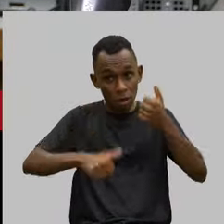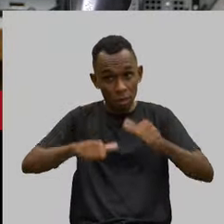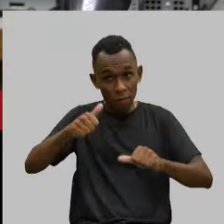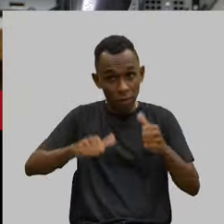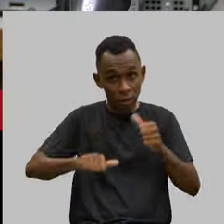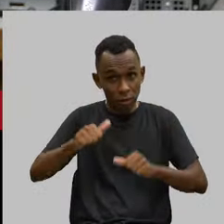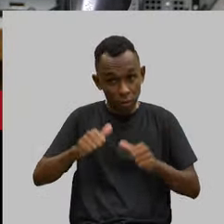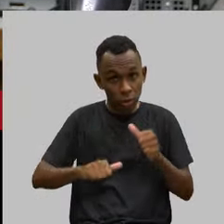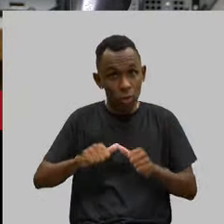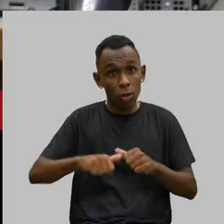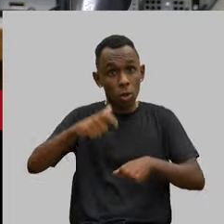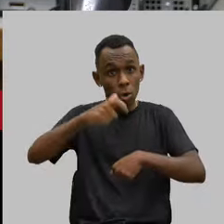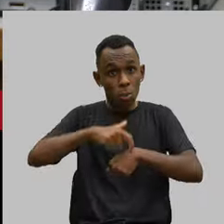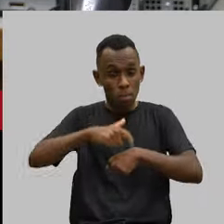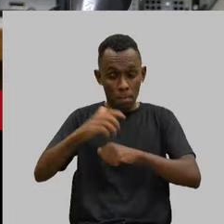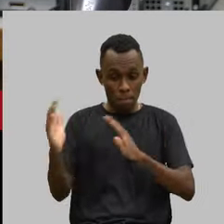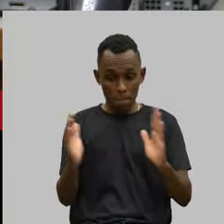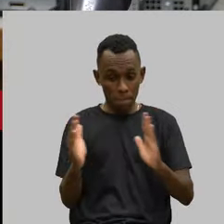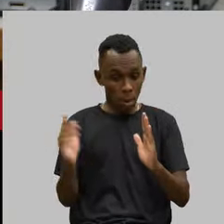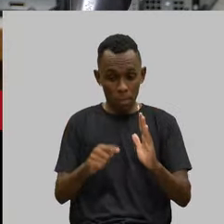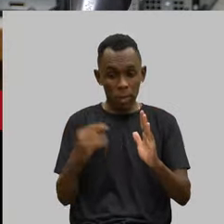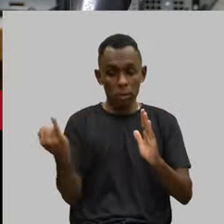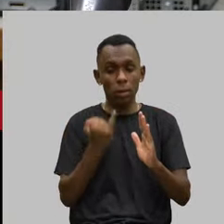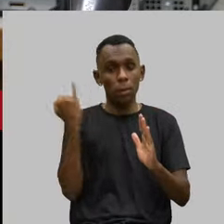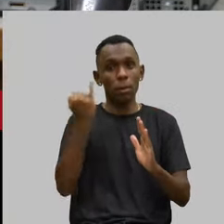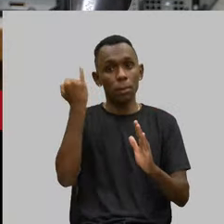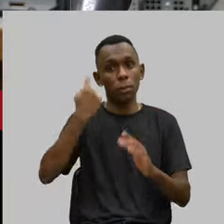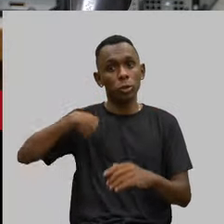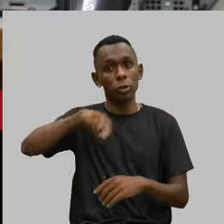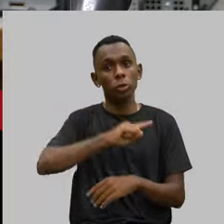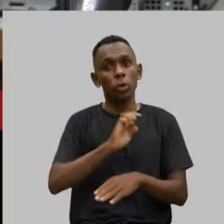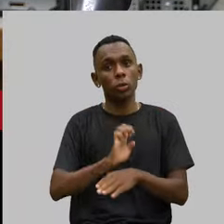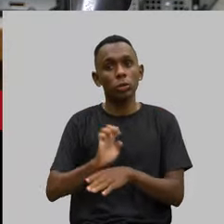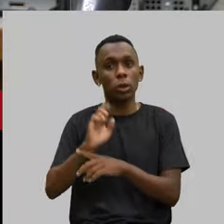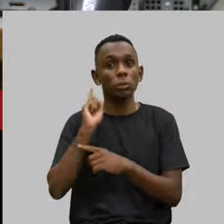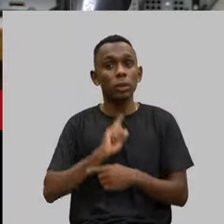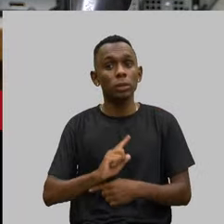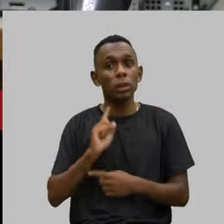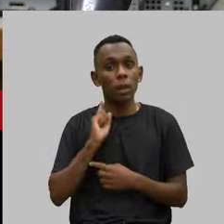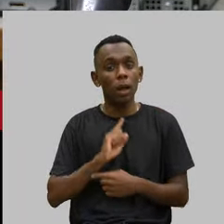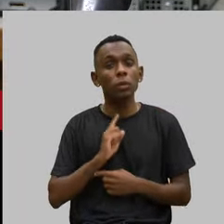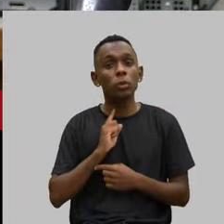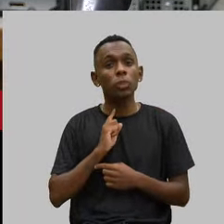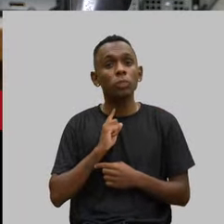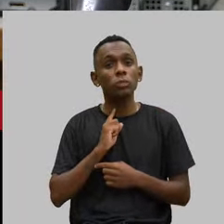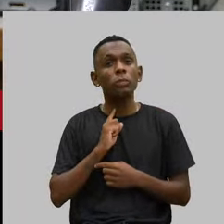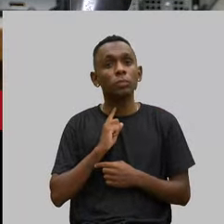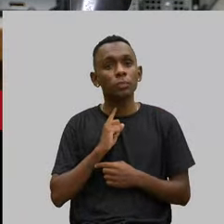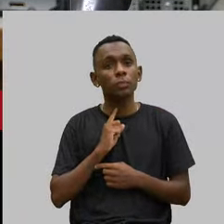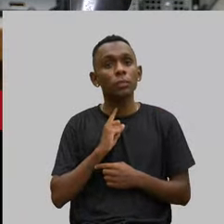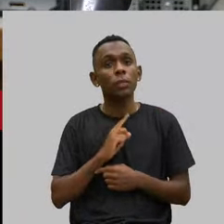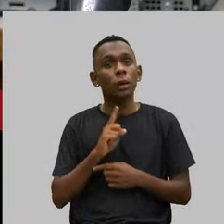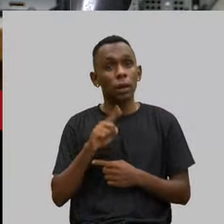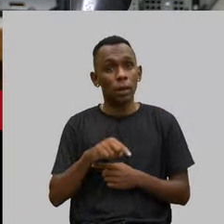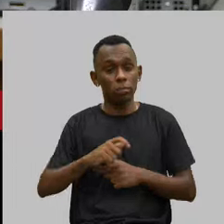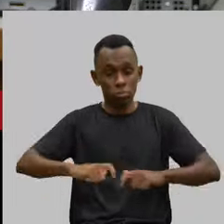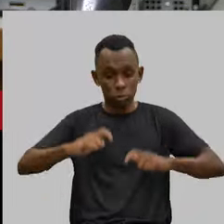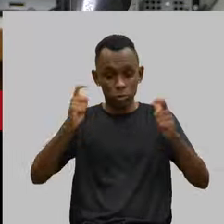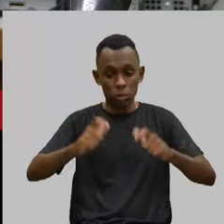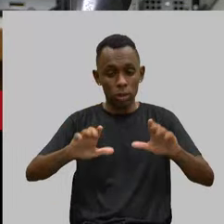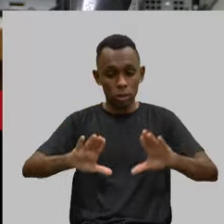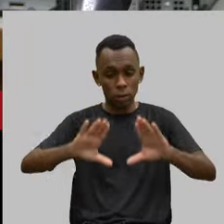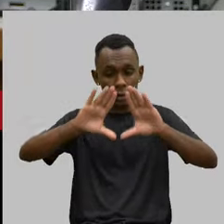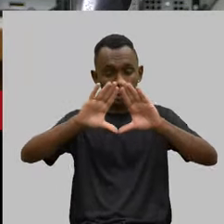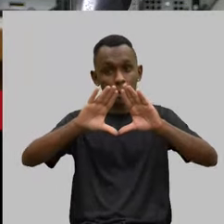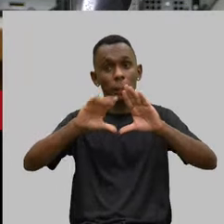no momento histórico importante que nós estamos vivendo em Minas Gerais onde Inclusive essa casa ela tem